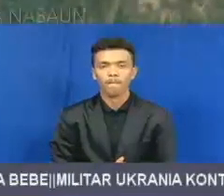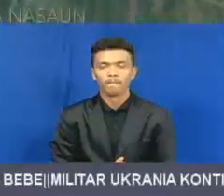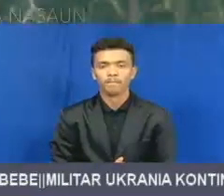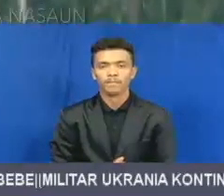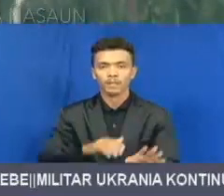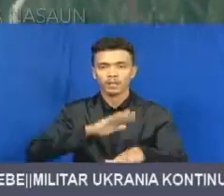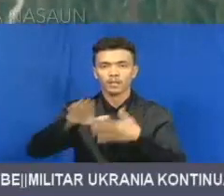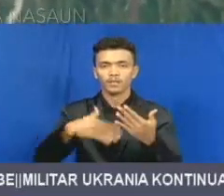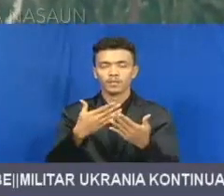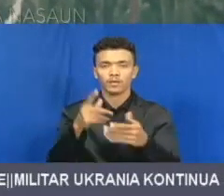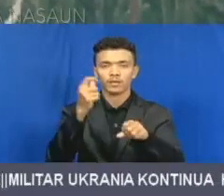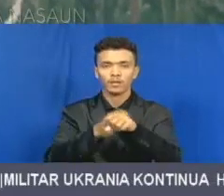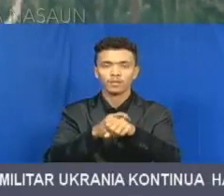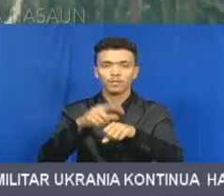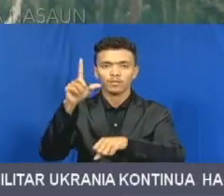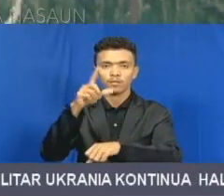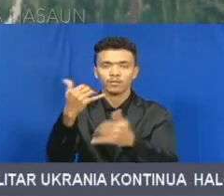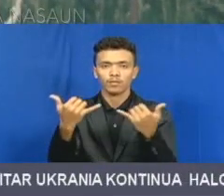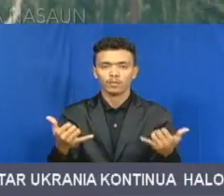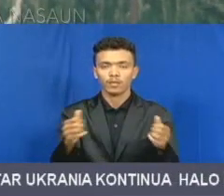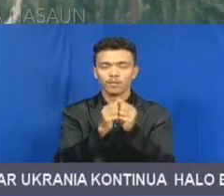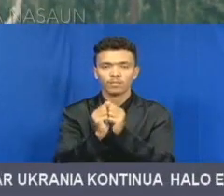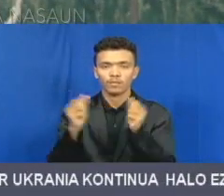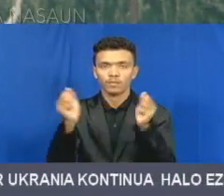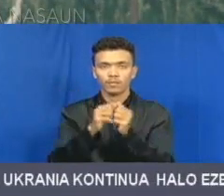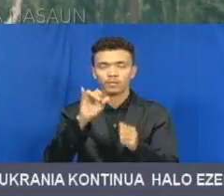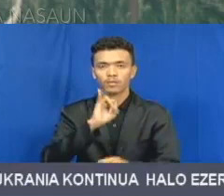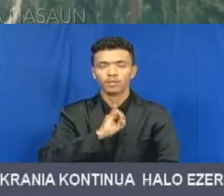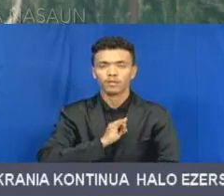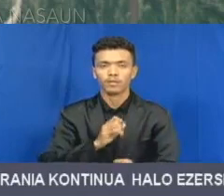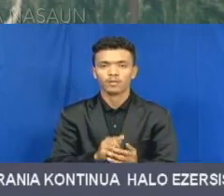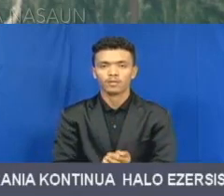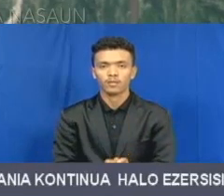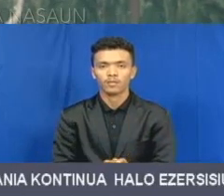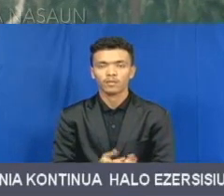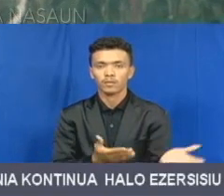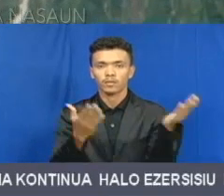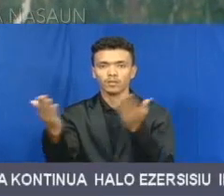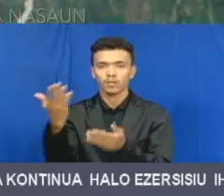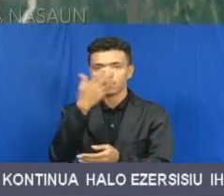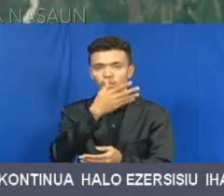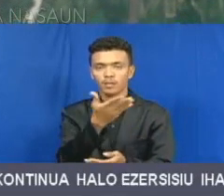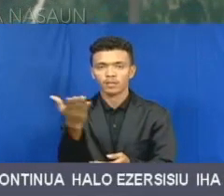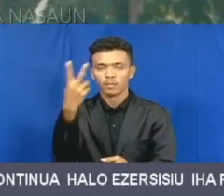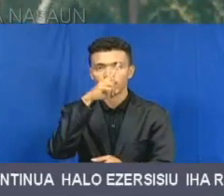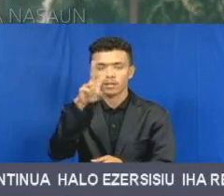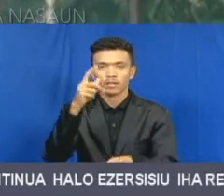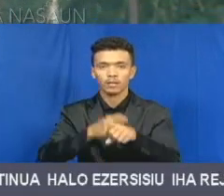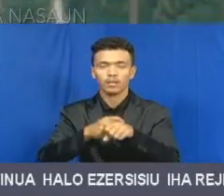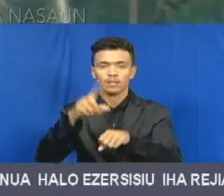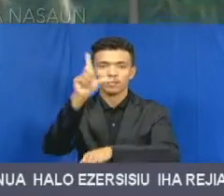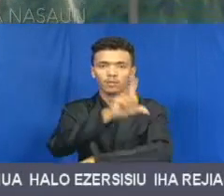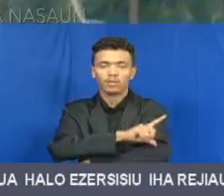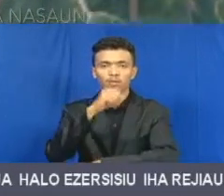Dia telespectadores previsão tempo ba di saun ohin hamudu ko hau Timothy Guzman. Hau selorita botsira di ba acompanha previsão tempo ba di